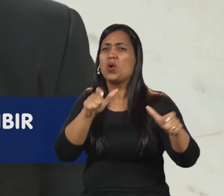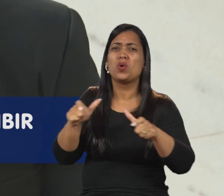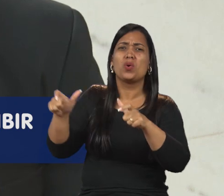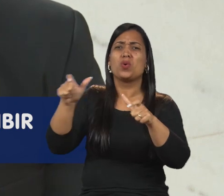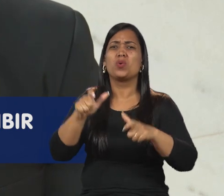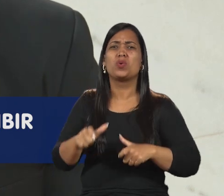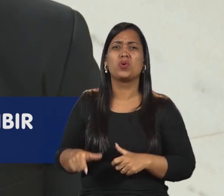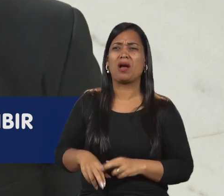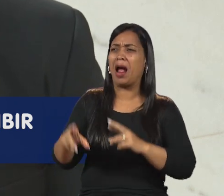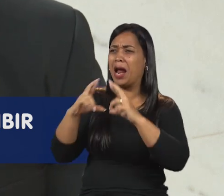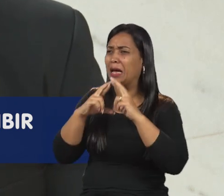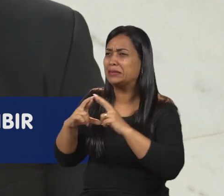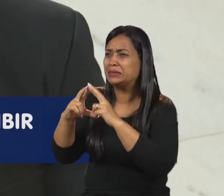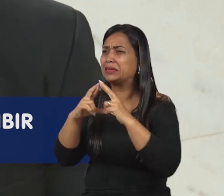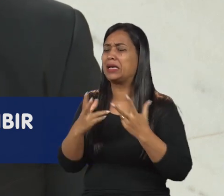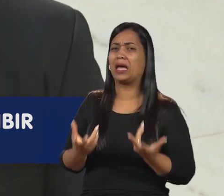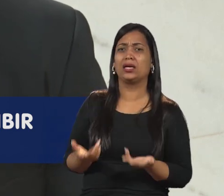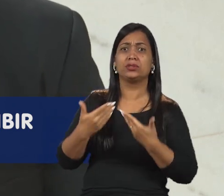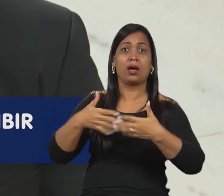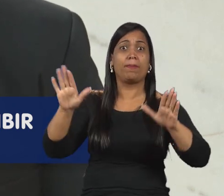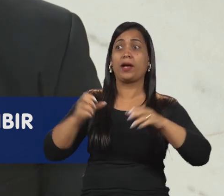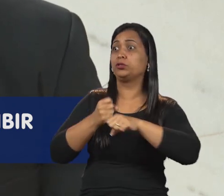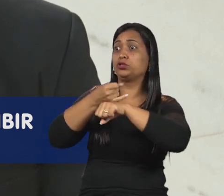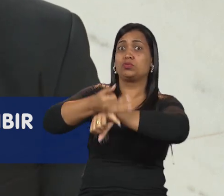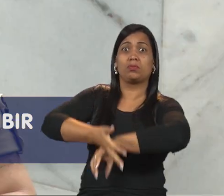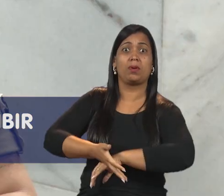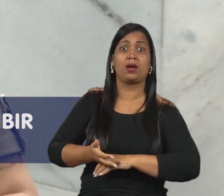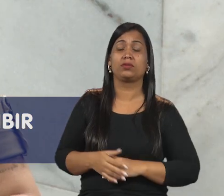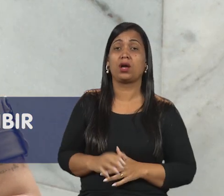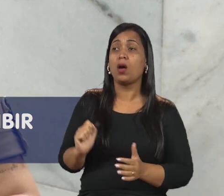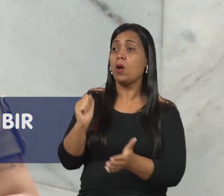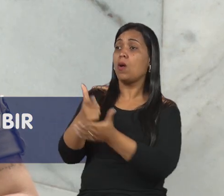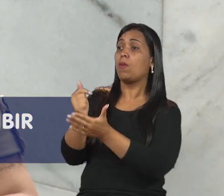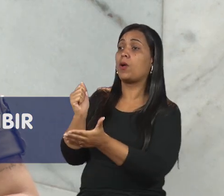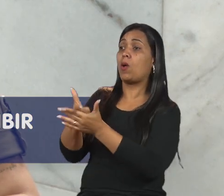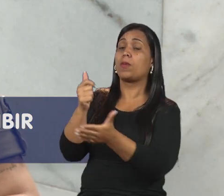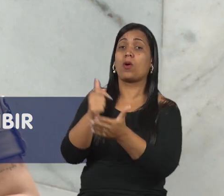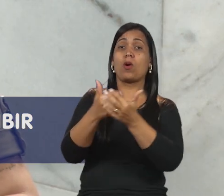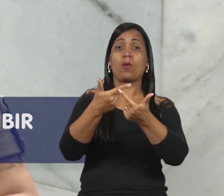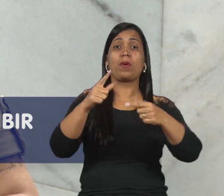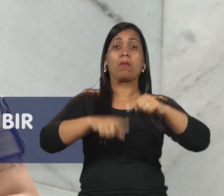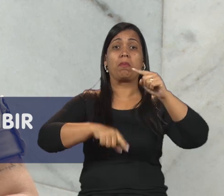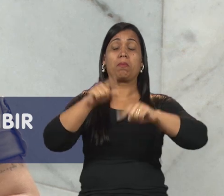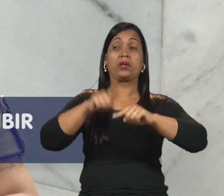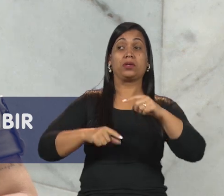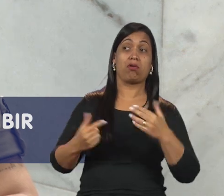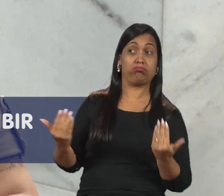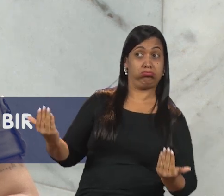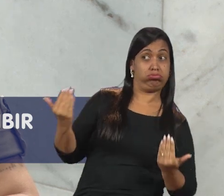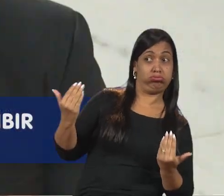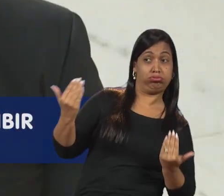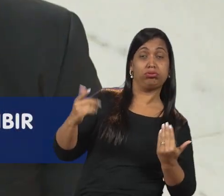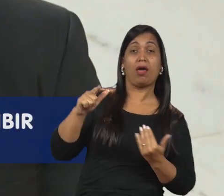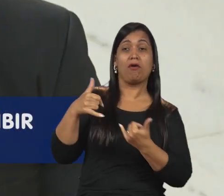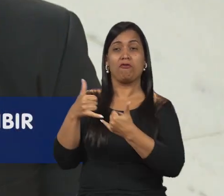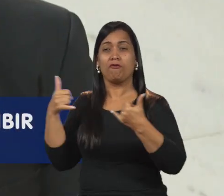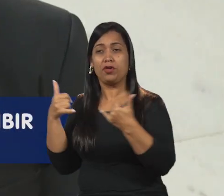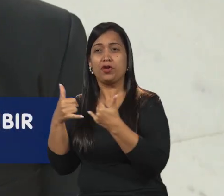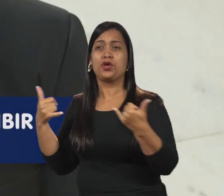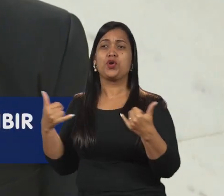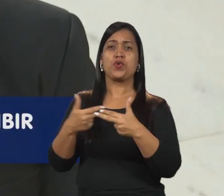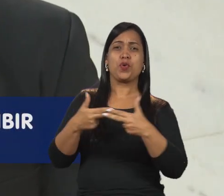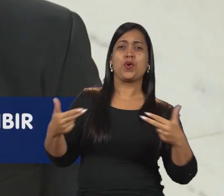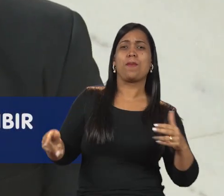reciclagens, estabelecimentos aí correlatos abertos a madrugada inteira comprando material suspeito, né, que são fios, são materiais